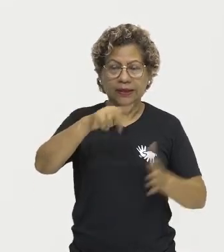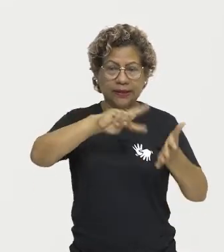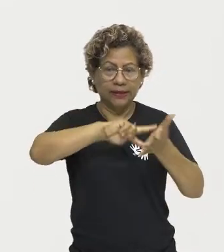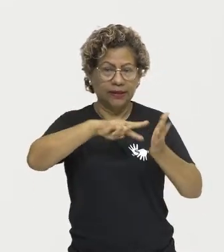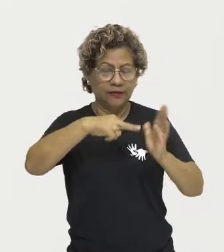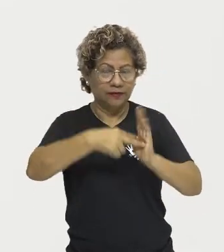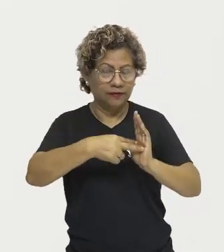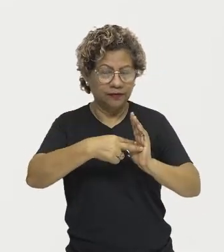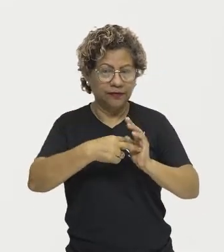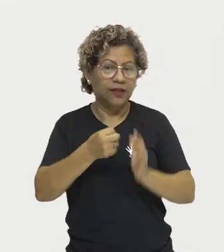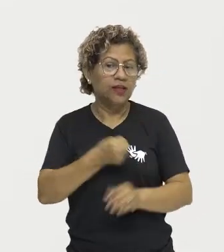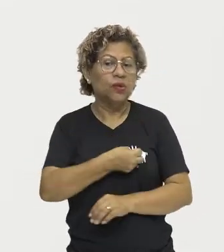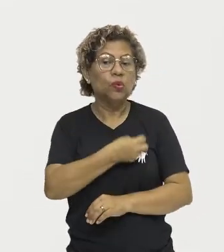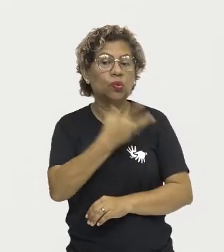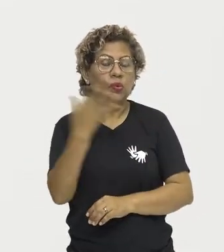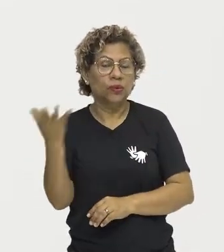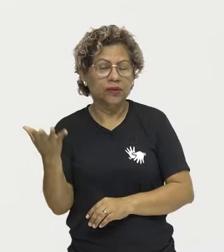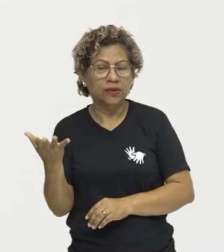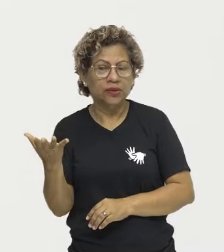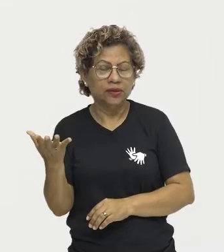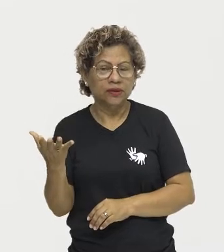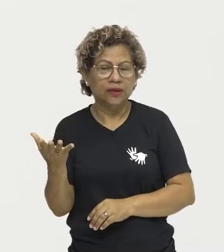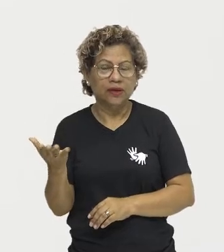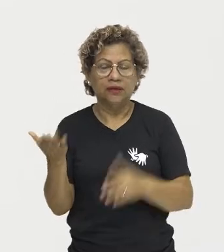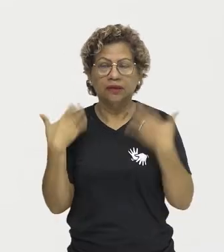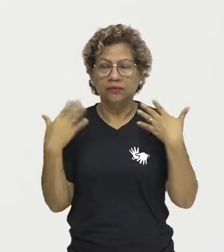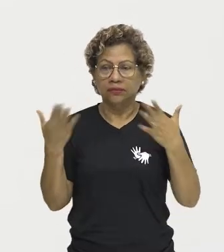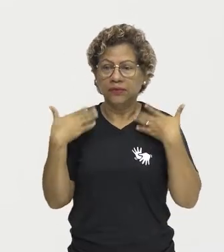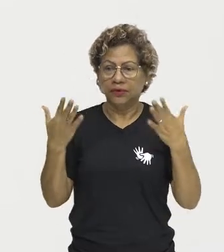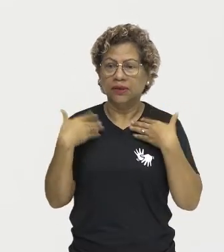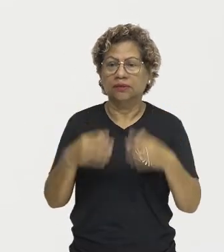de calor, a massa,